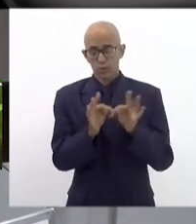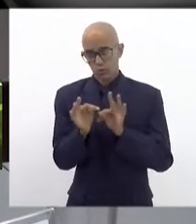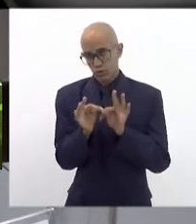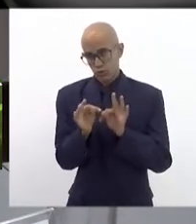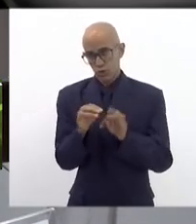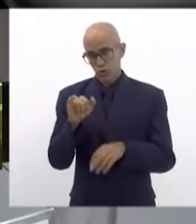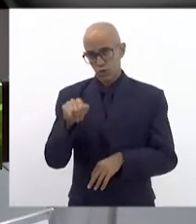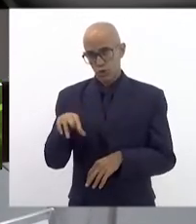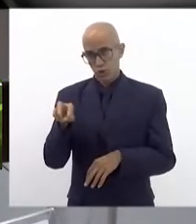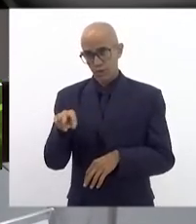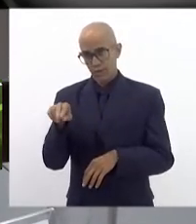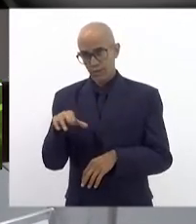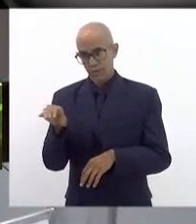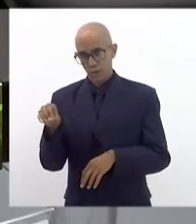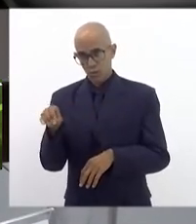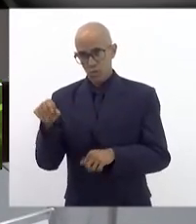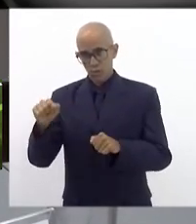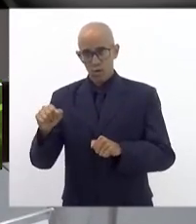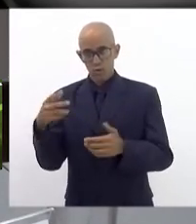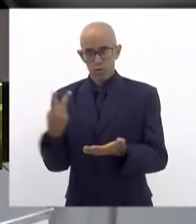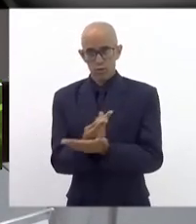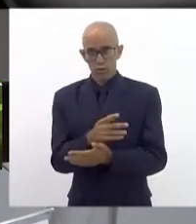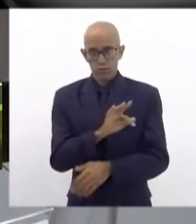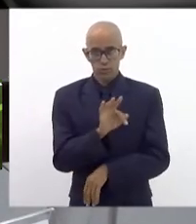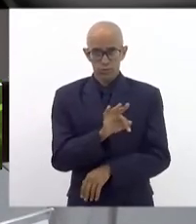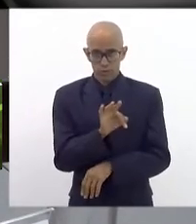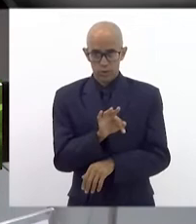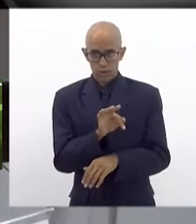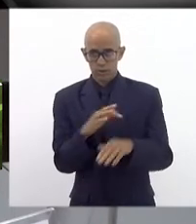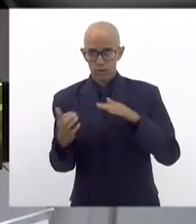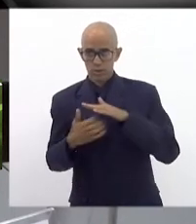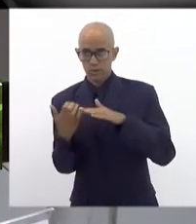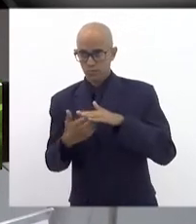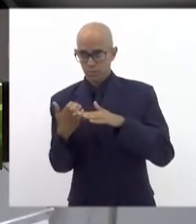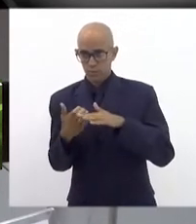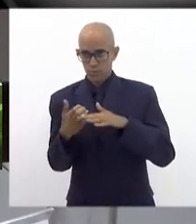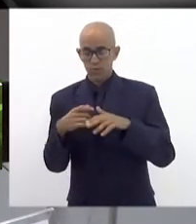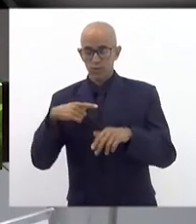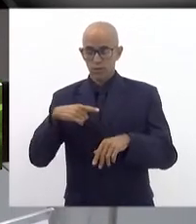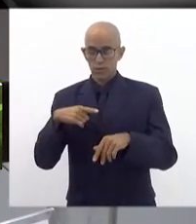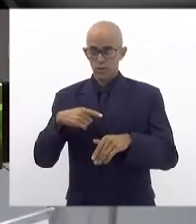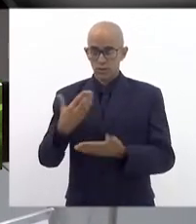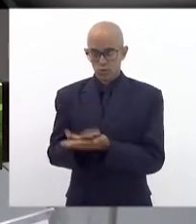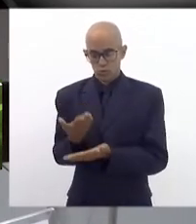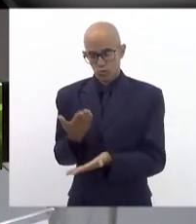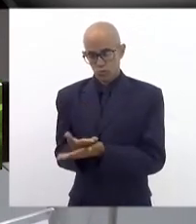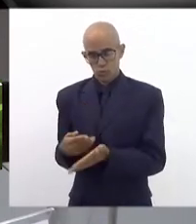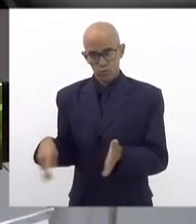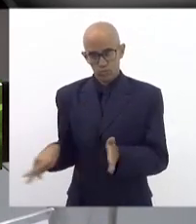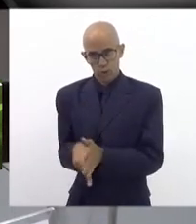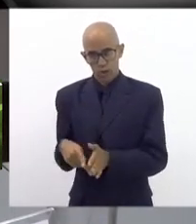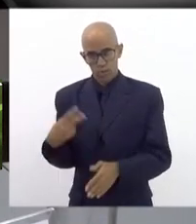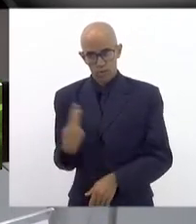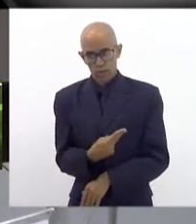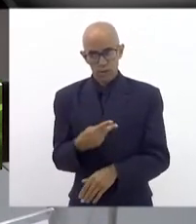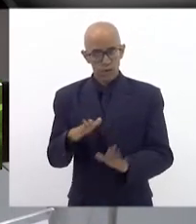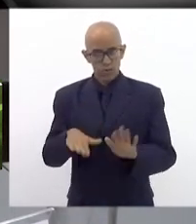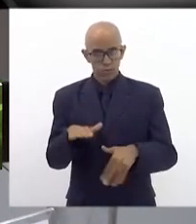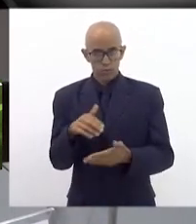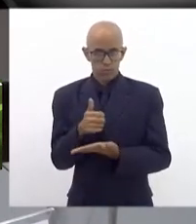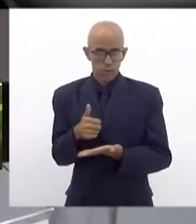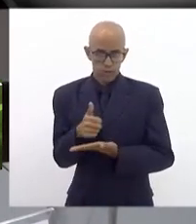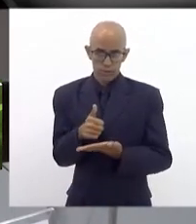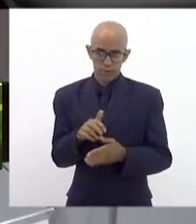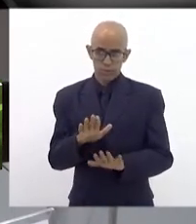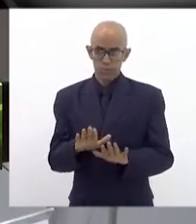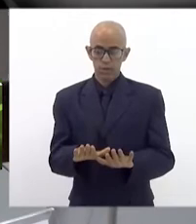ocorrer na universidade, pode ocorrer na empresa, tem empresa que tem laboratórios próprios, fazem pesquisa, até básica às vezes. Então,